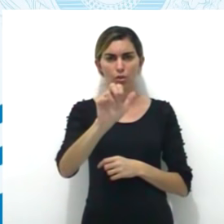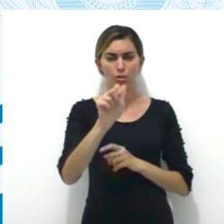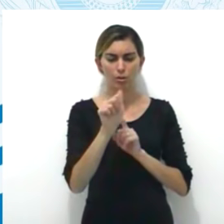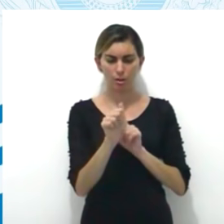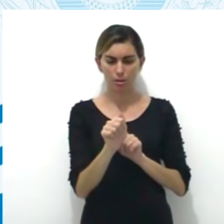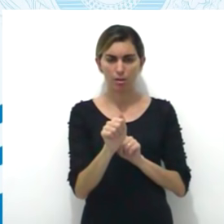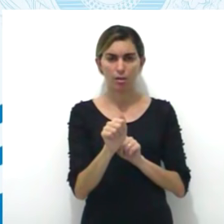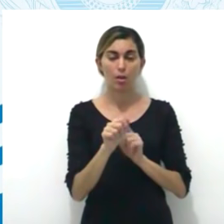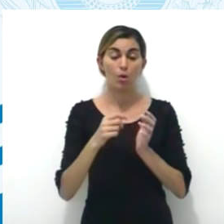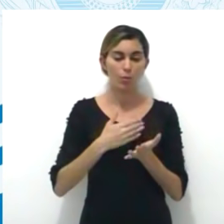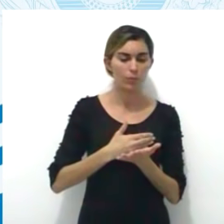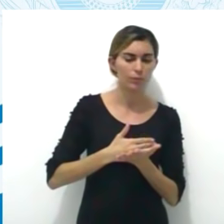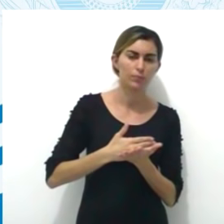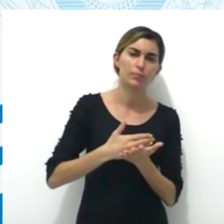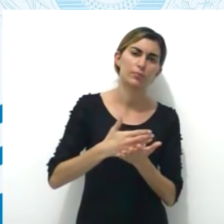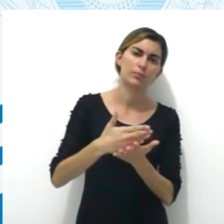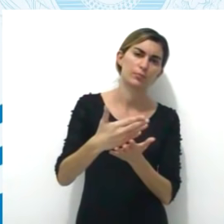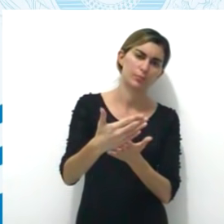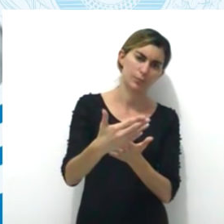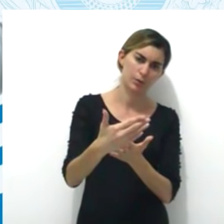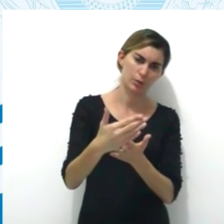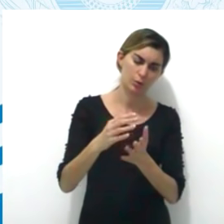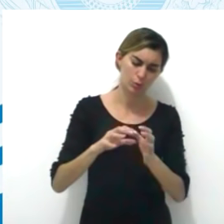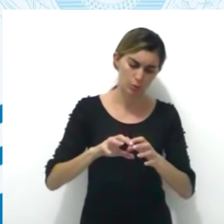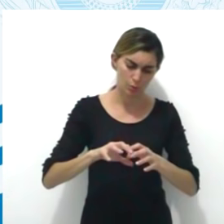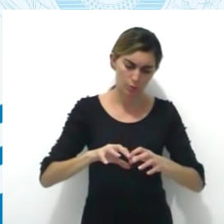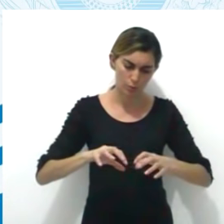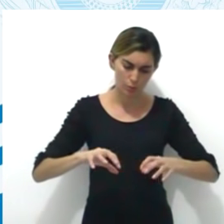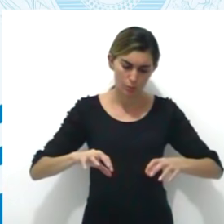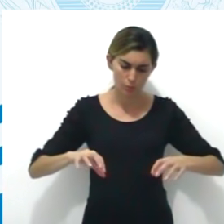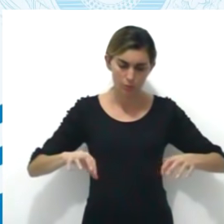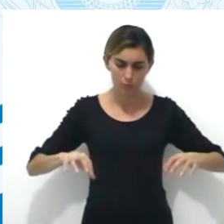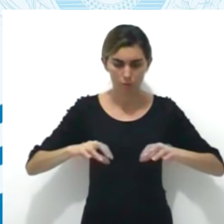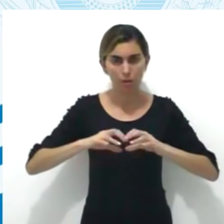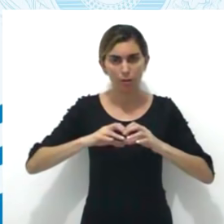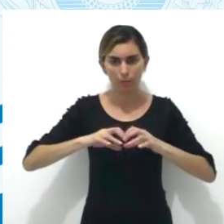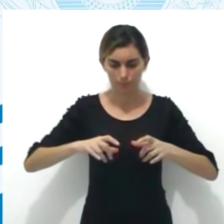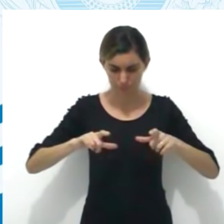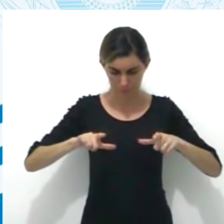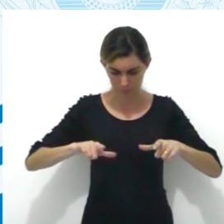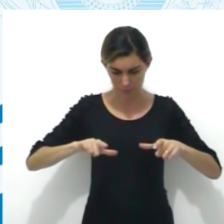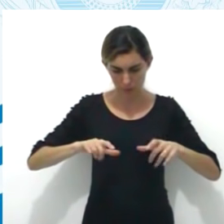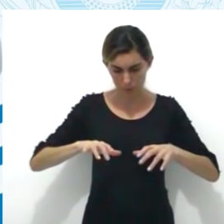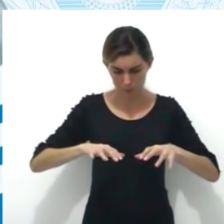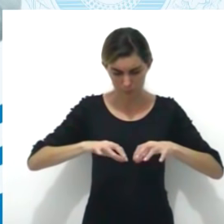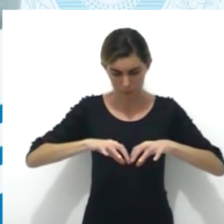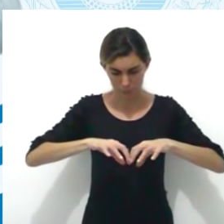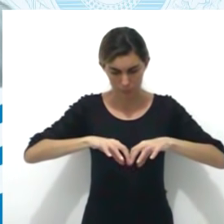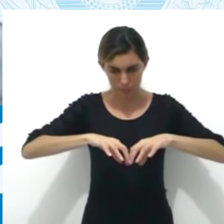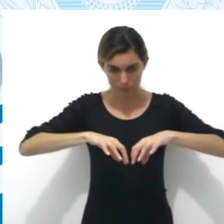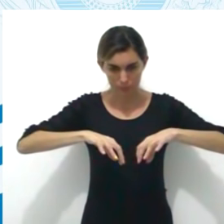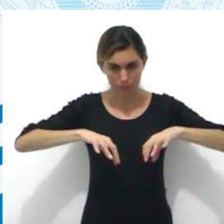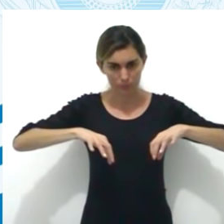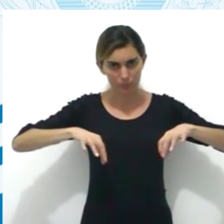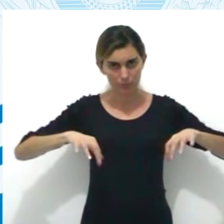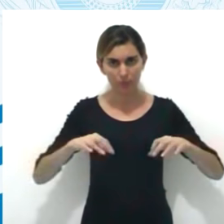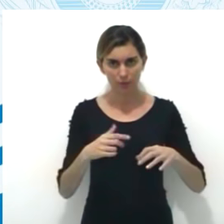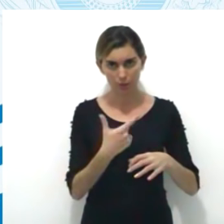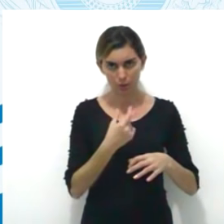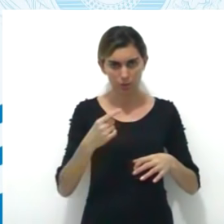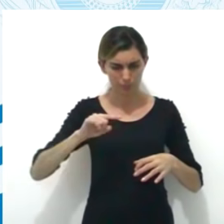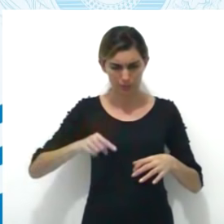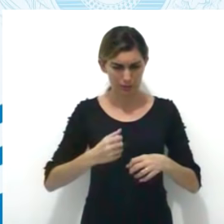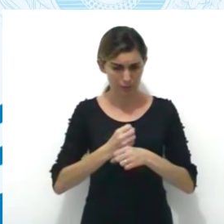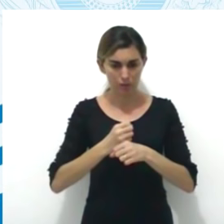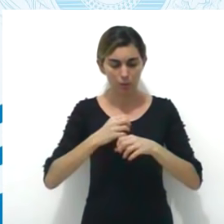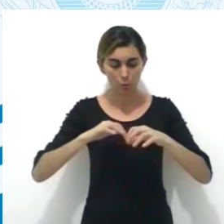É isso. Que começou a se dividir, ou seja, esse bloco, o único bloco que existia há